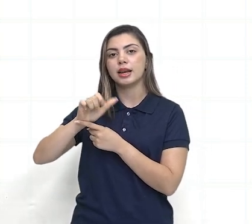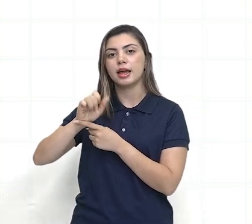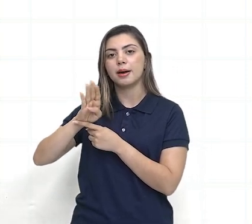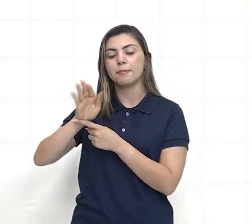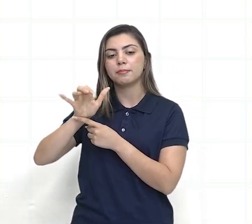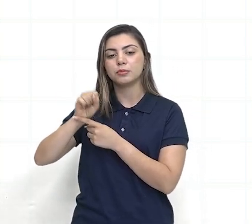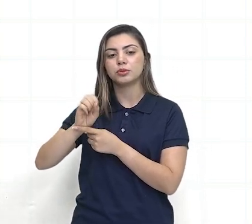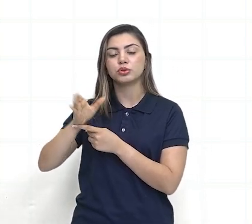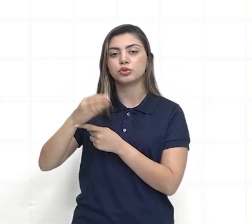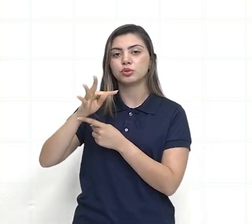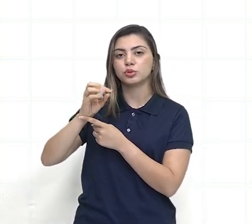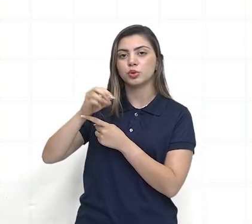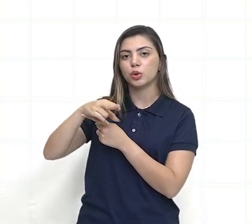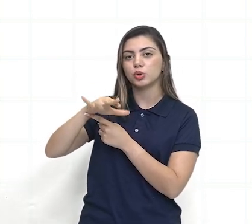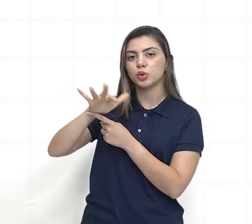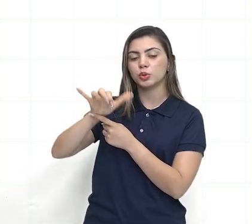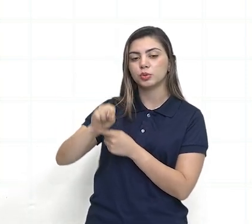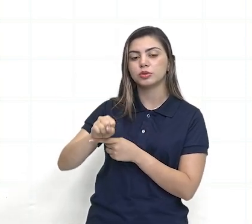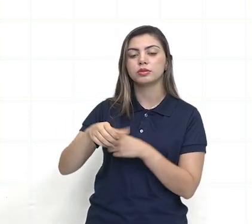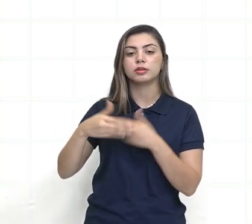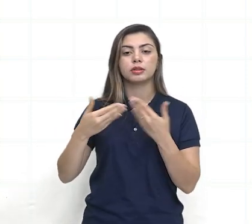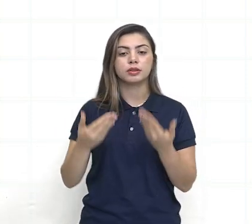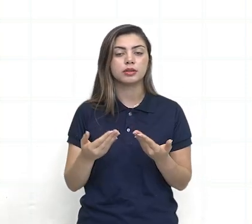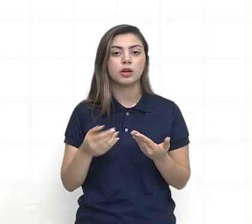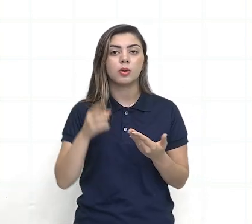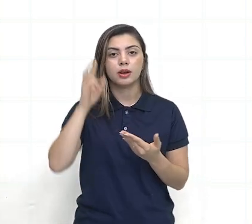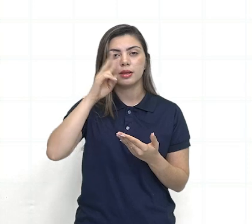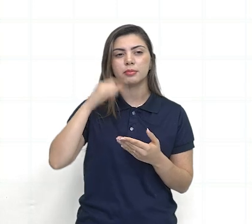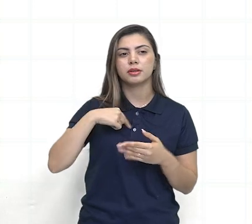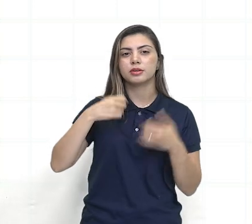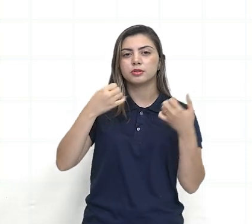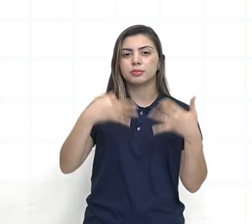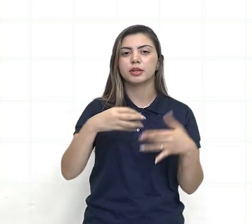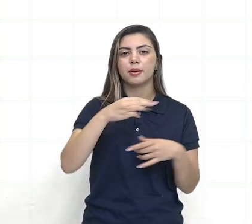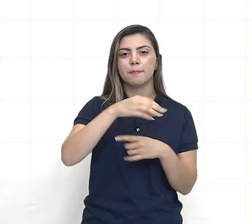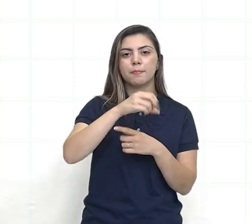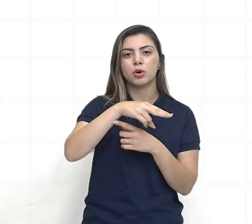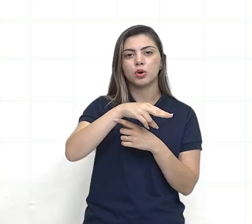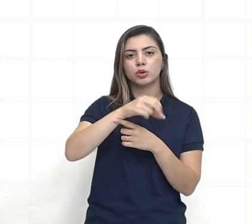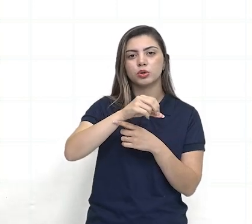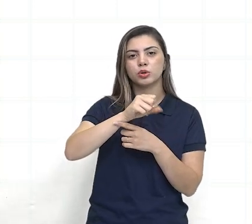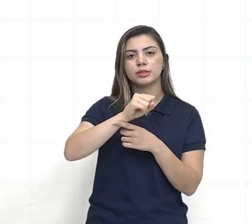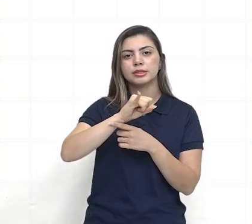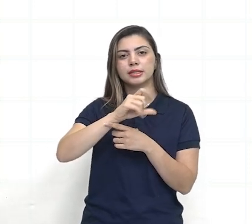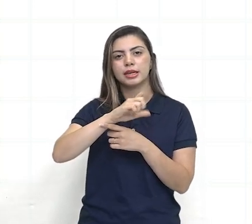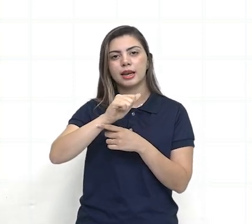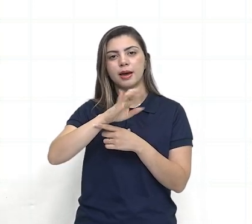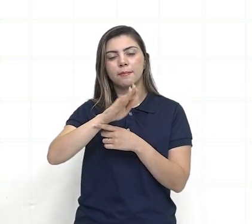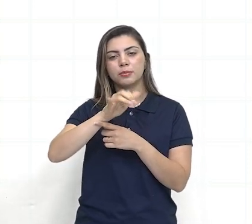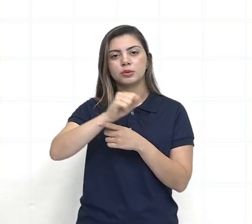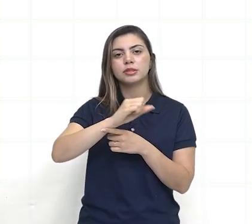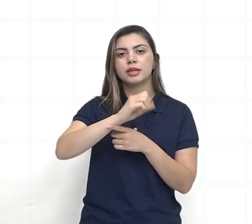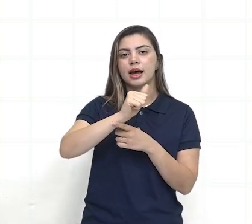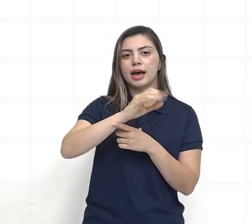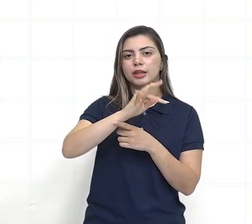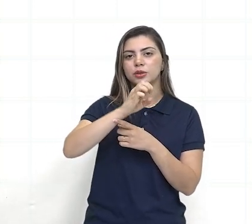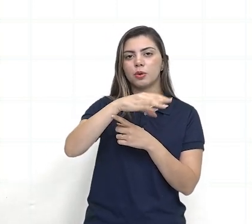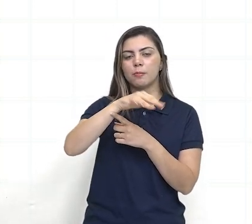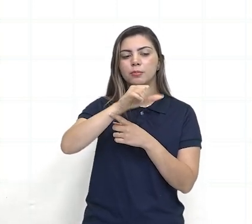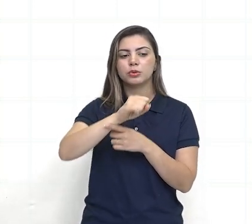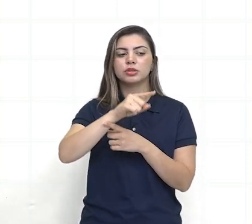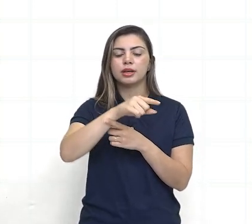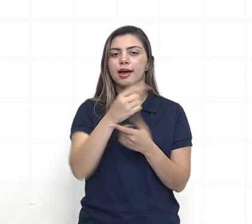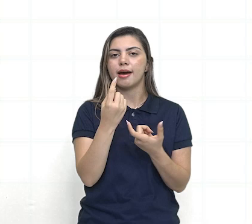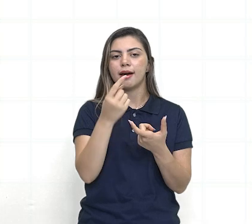temos monossílabos átonos e estes não são acentuados, mas os monossílabos tônicos são acentuados. Por